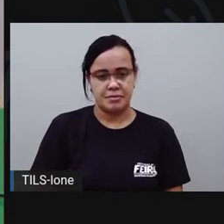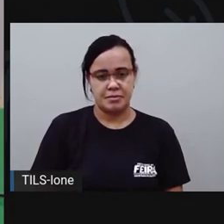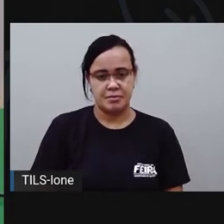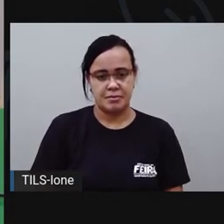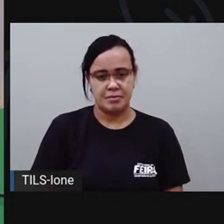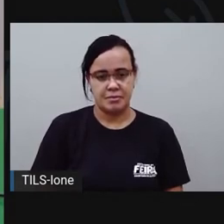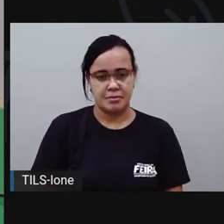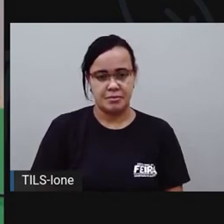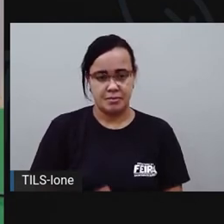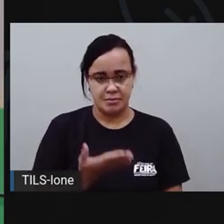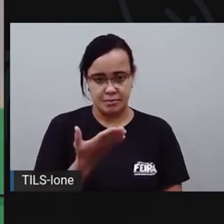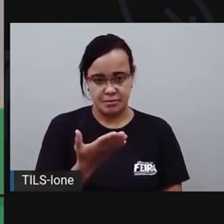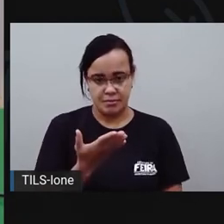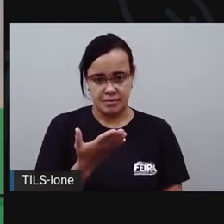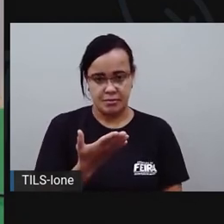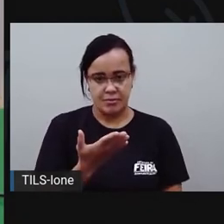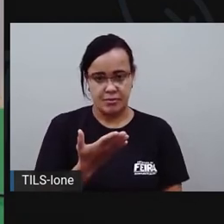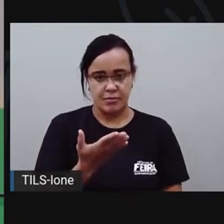Ó, marcamos o meio.